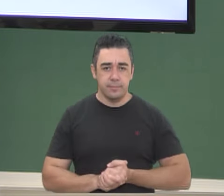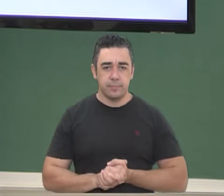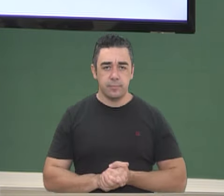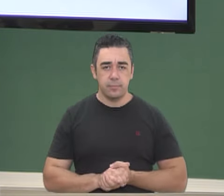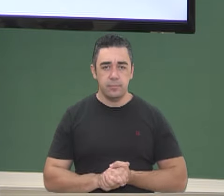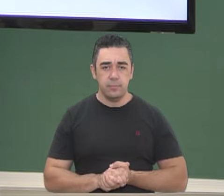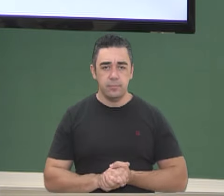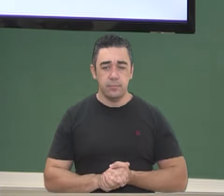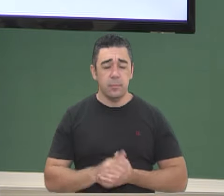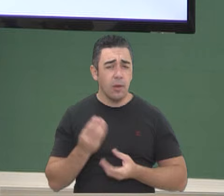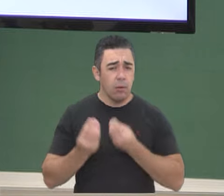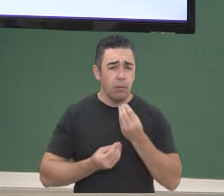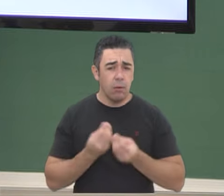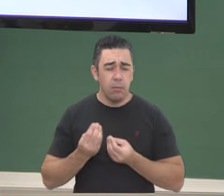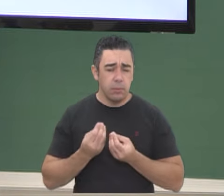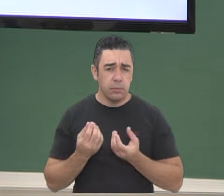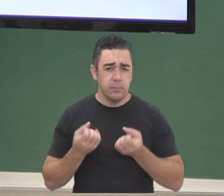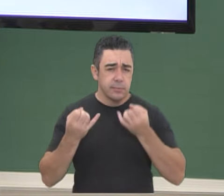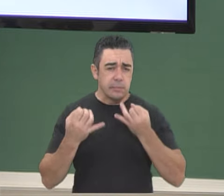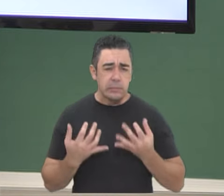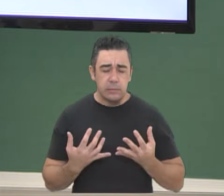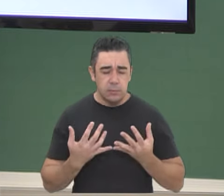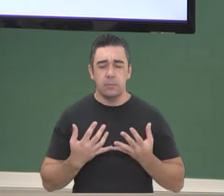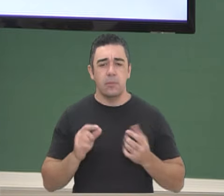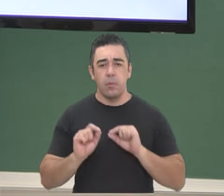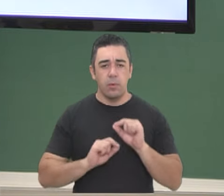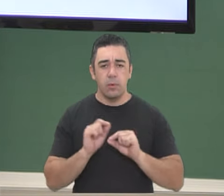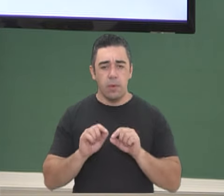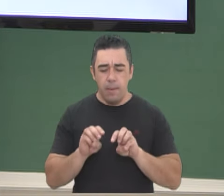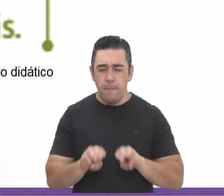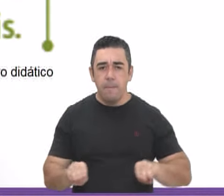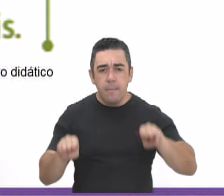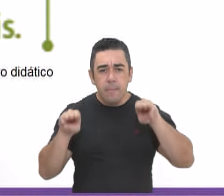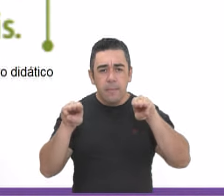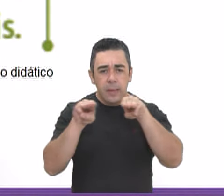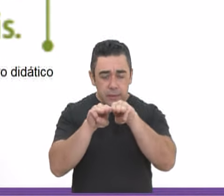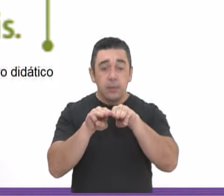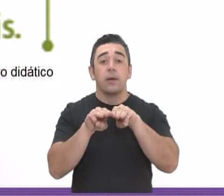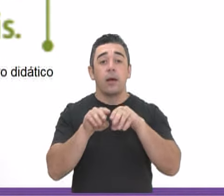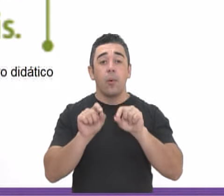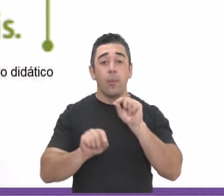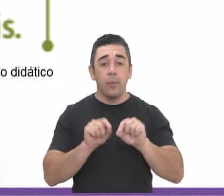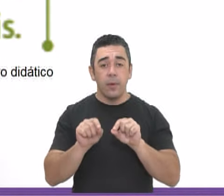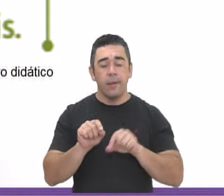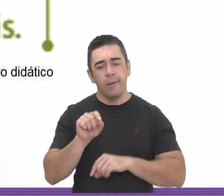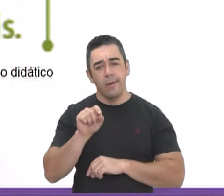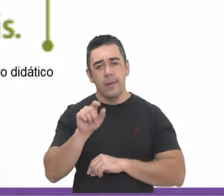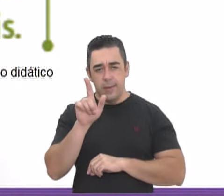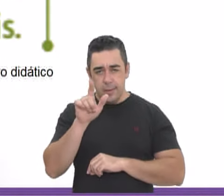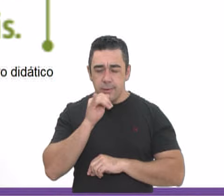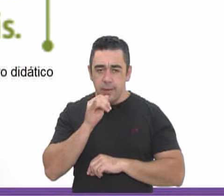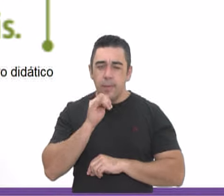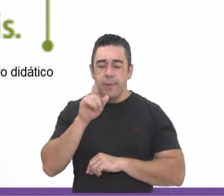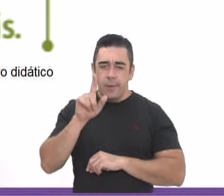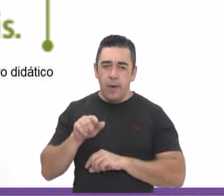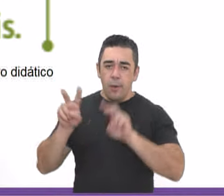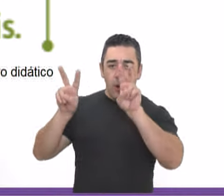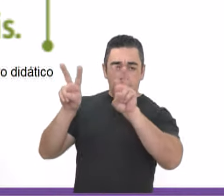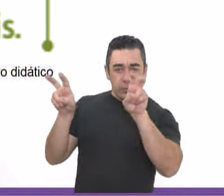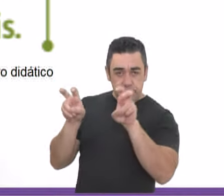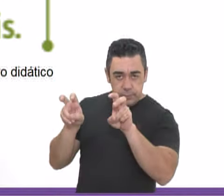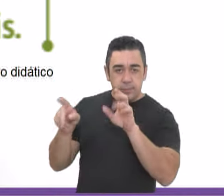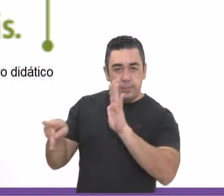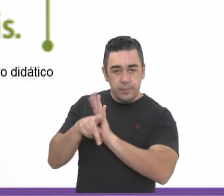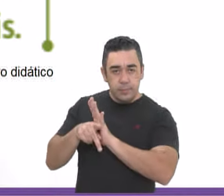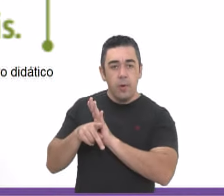lá como que a gente definir o magnetismo eo magnetismo ele é uma parte da física tá